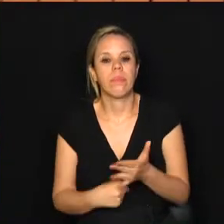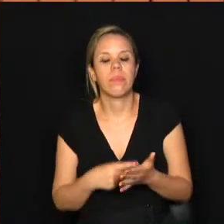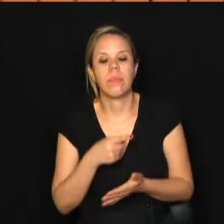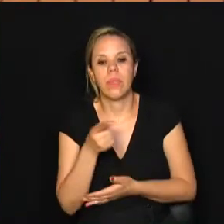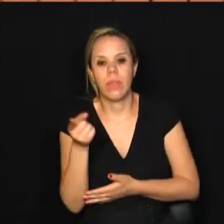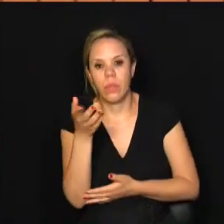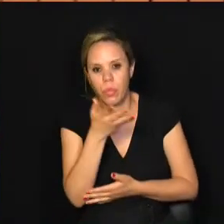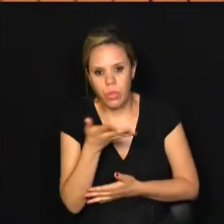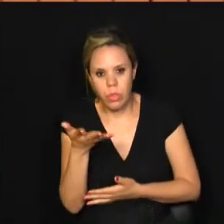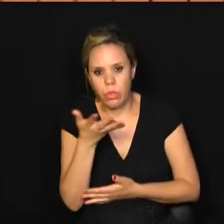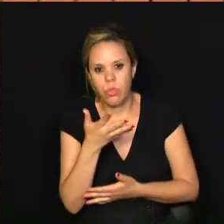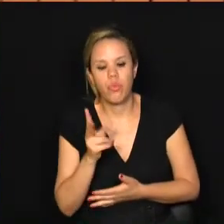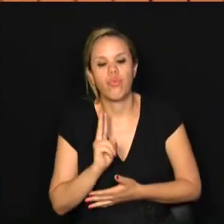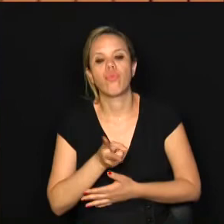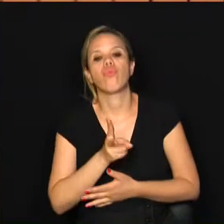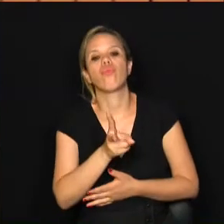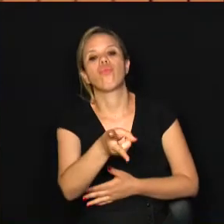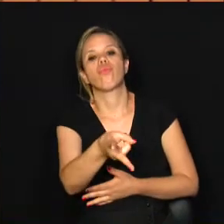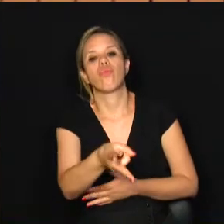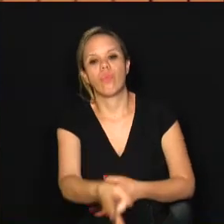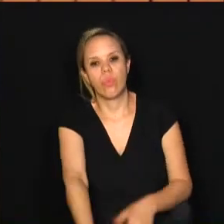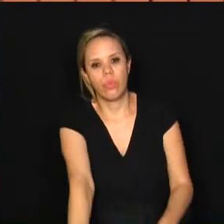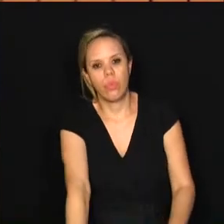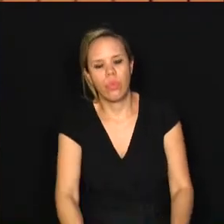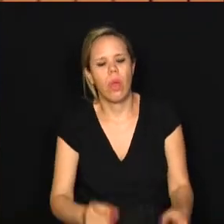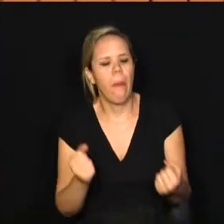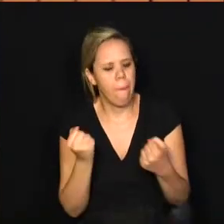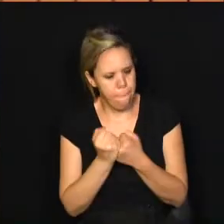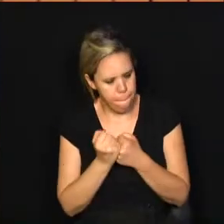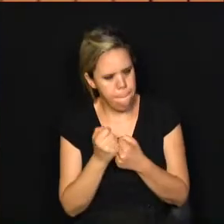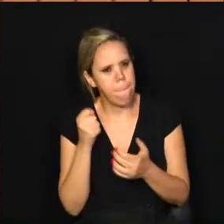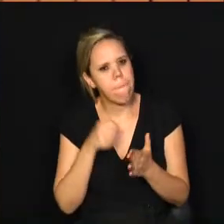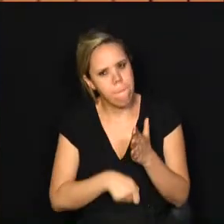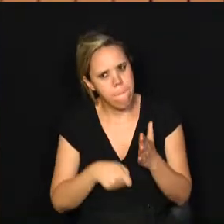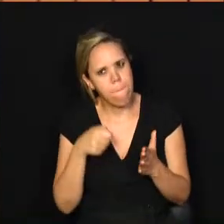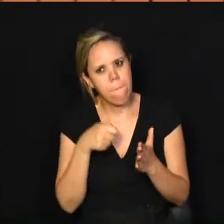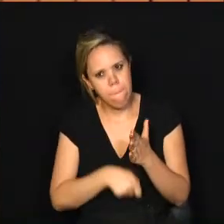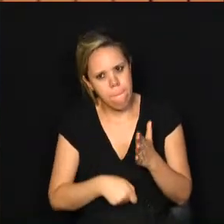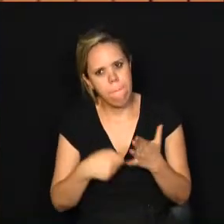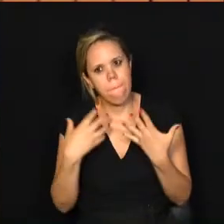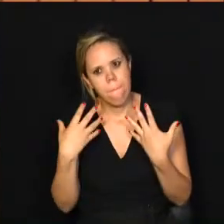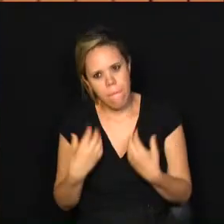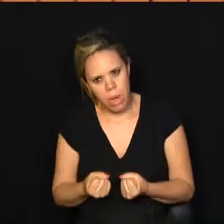vocês de continuar apoiando essa luta. Vamos nos